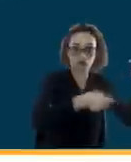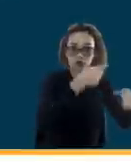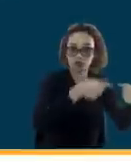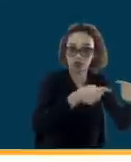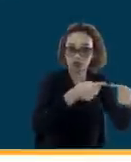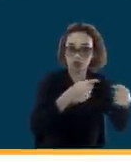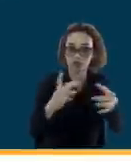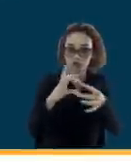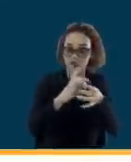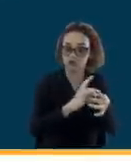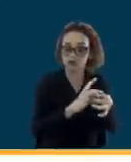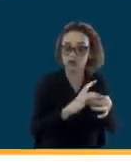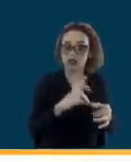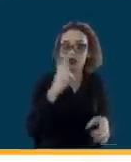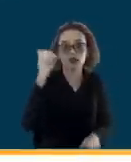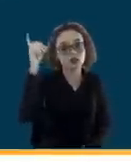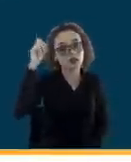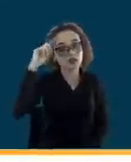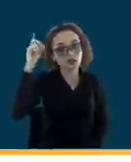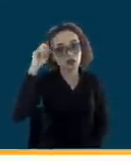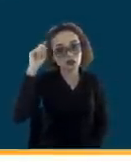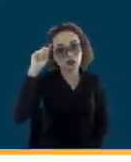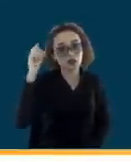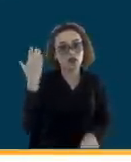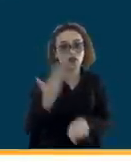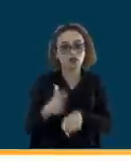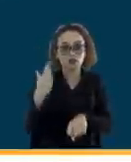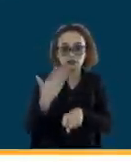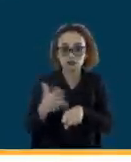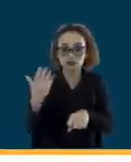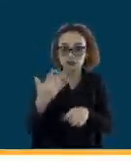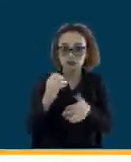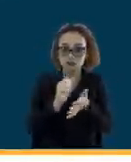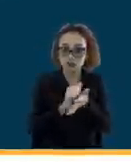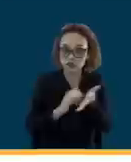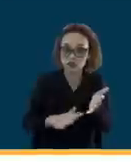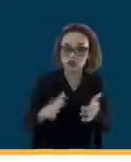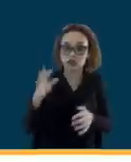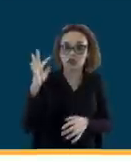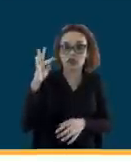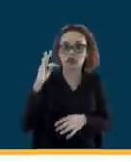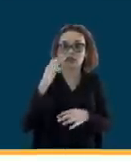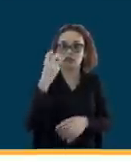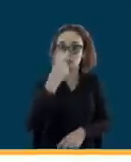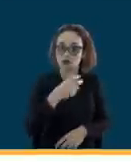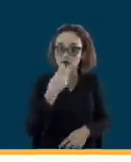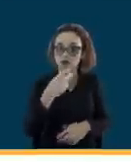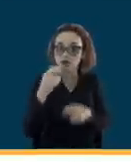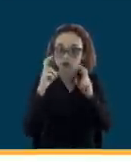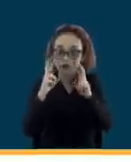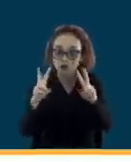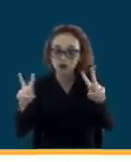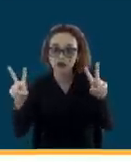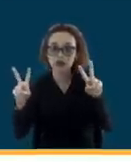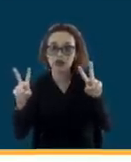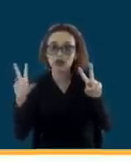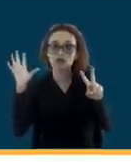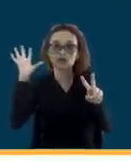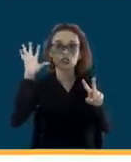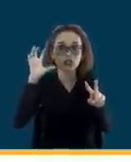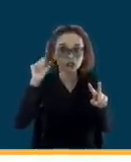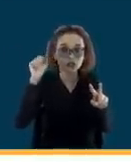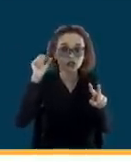diária, que é do exercício retórico, do exercício do olhar, do exercício da